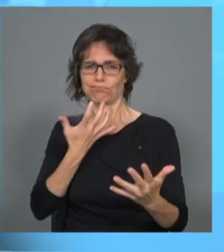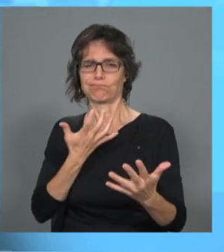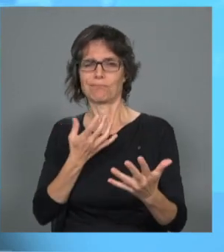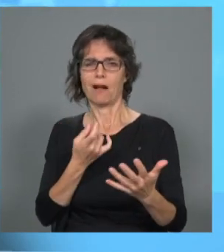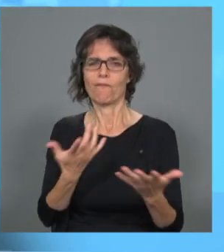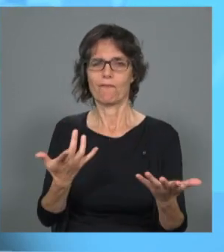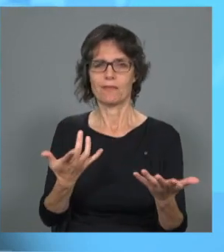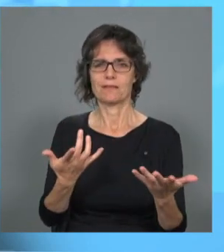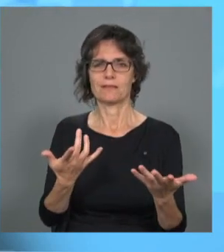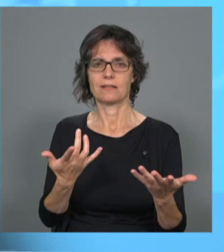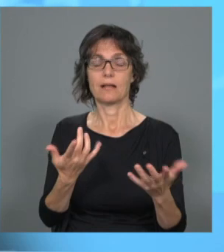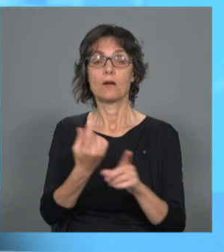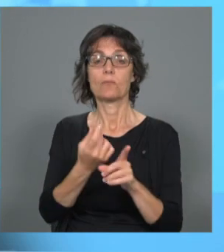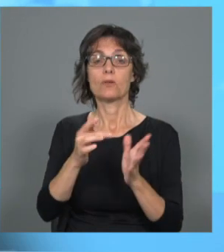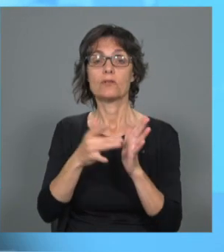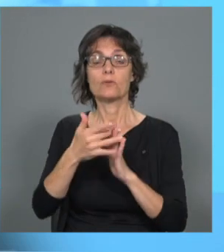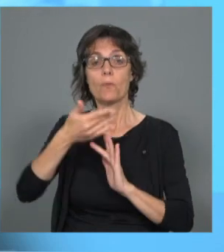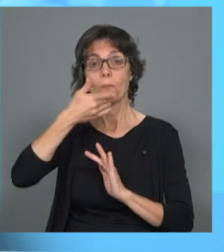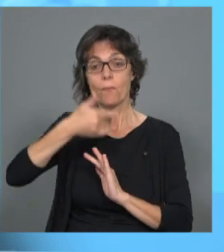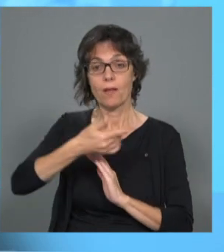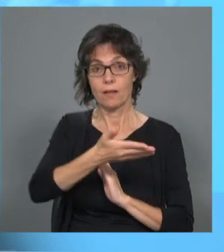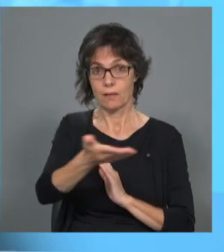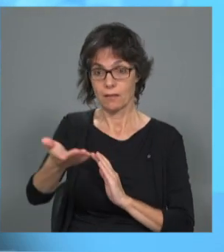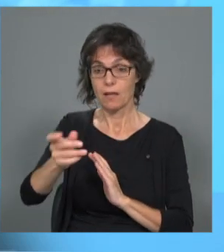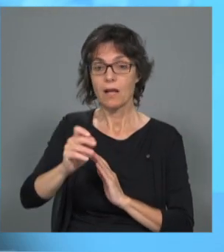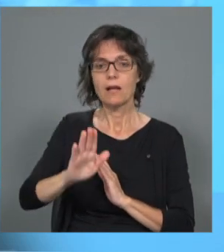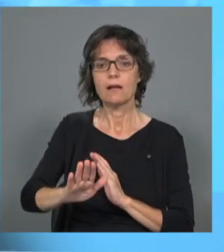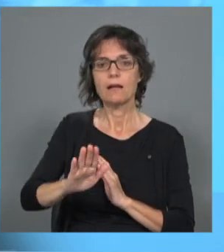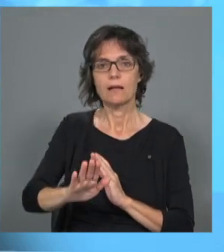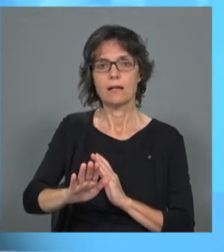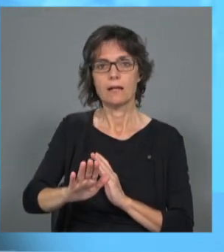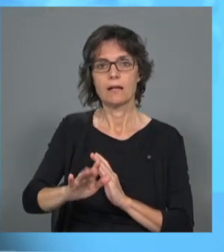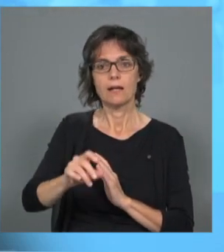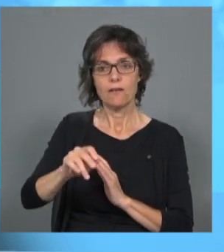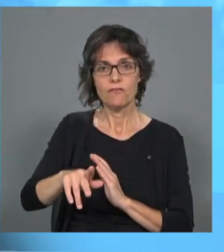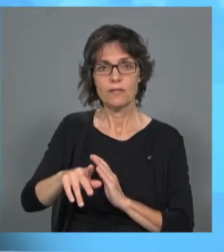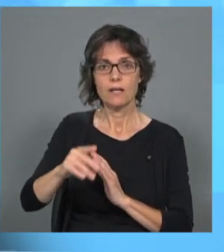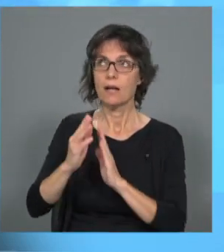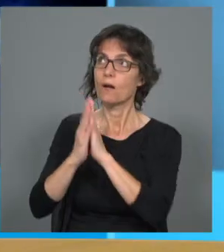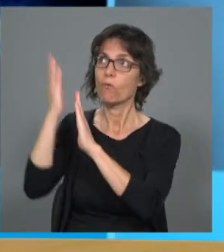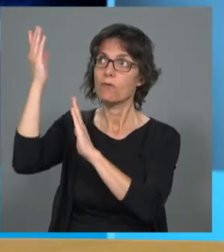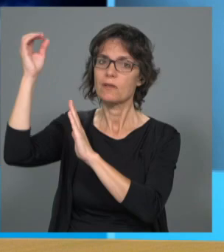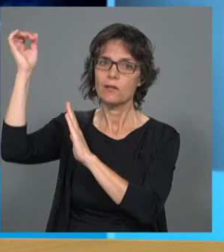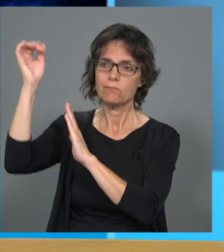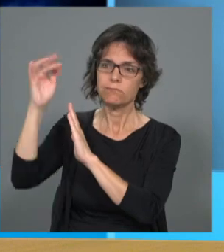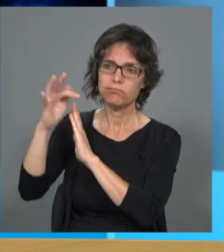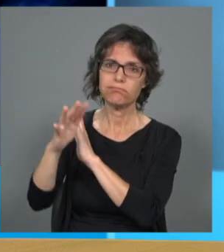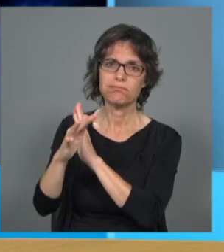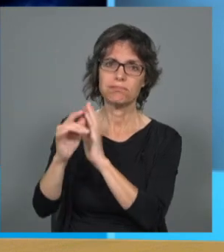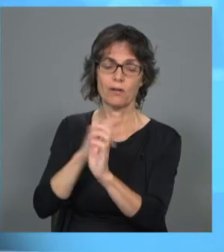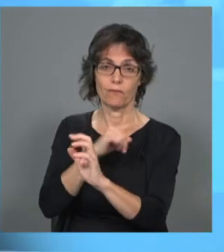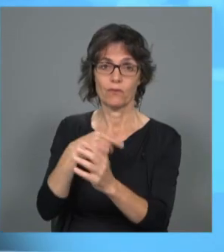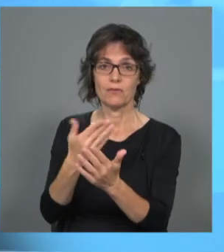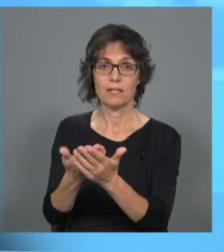Jesus pede-lhes que permaneçam até que sejam revestidos da força do alto. Sabemos o que irá